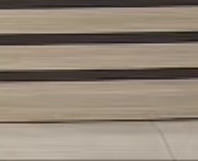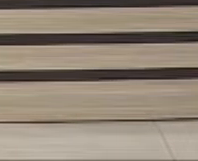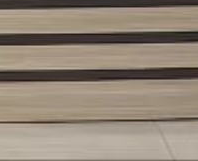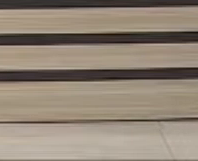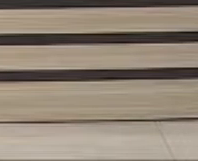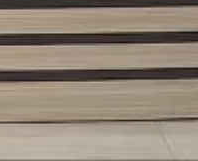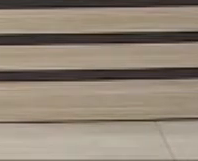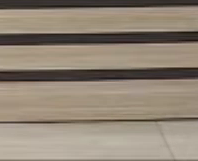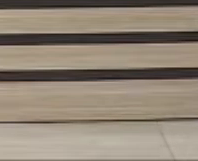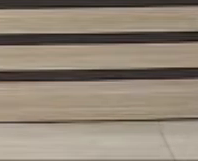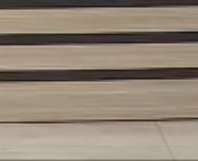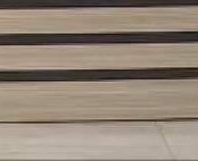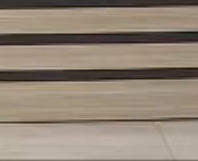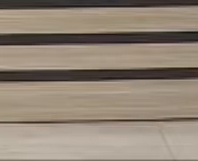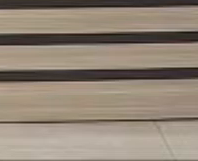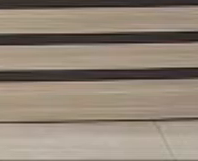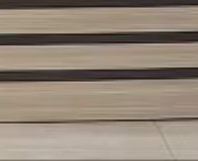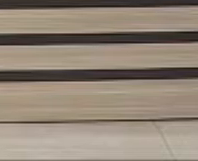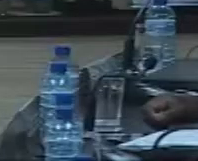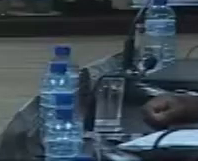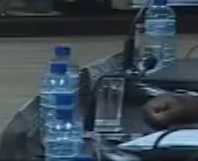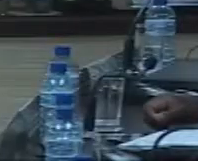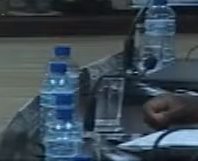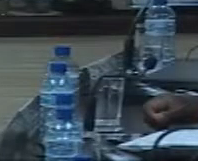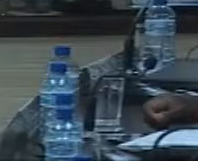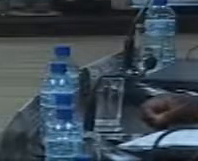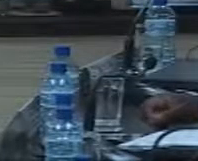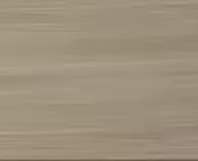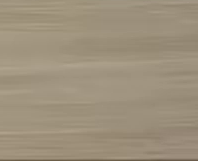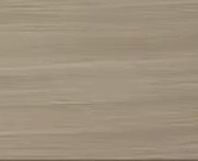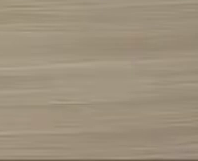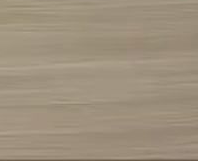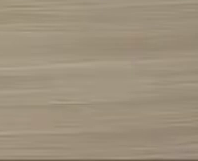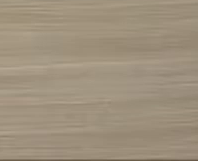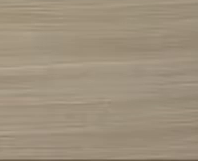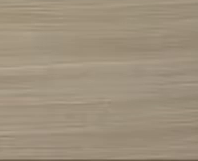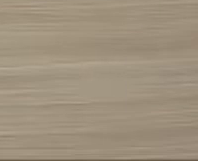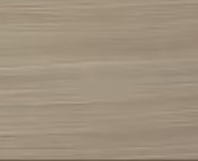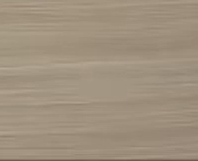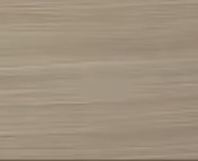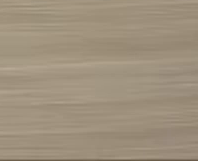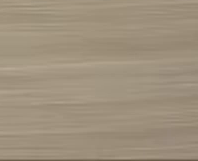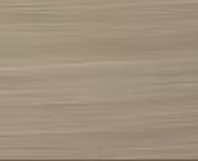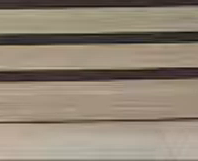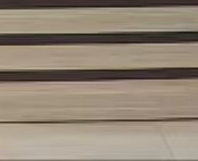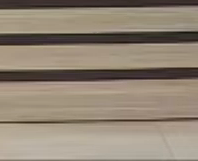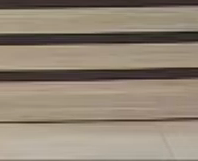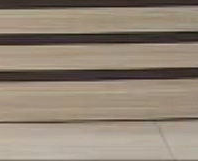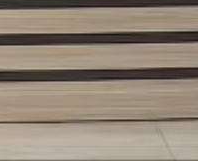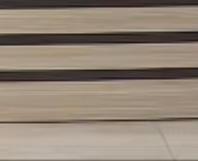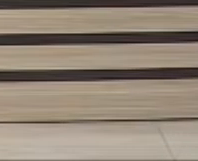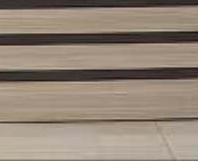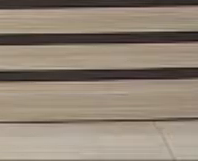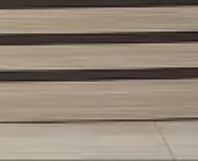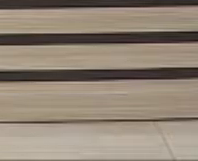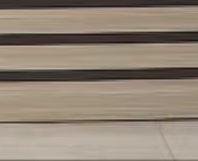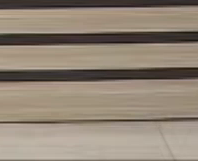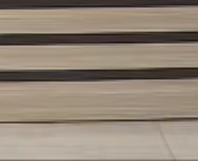a votação é simbólica. Sentados, aprovam, os de pé, rejeito. Está aprovado o projeto de lei